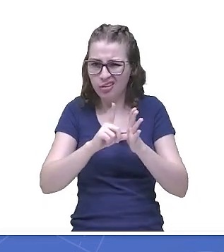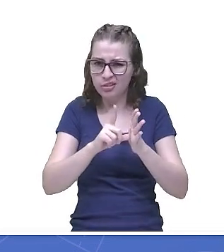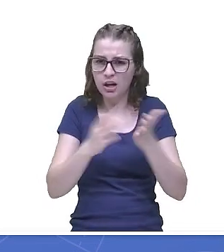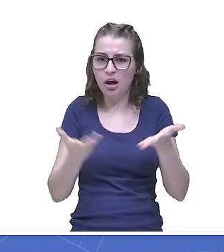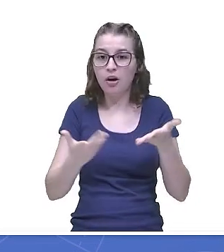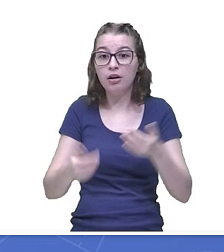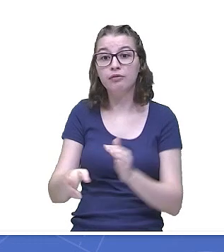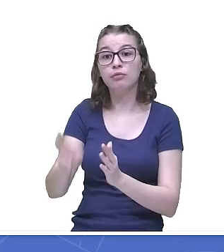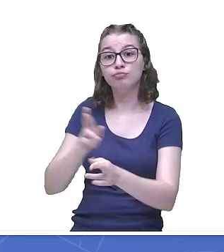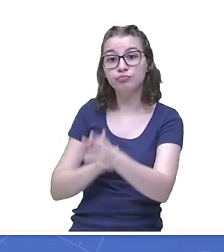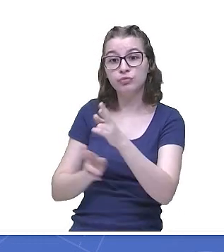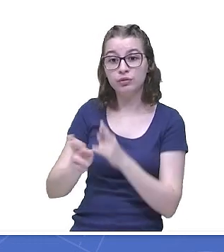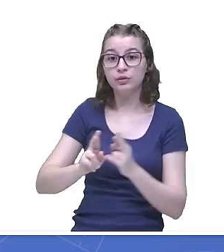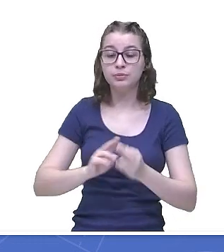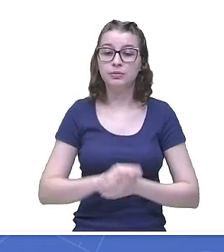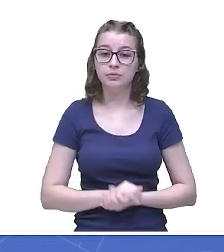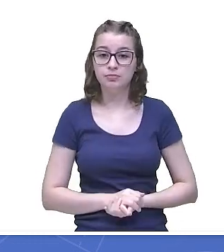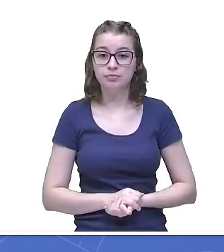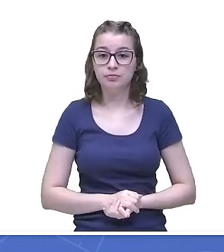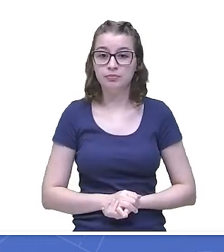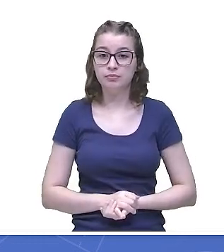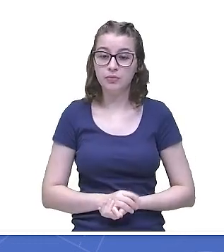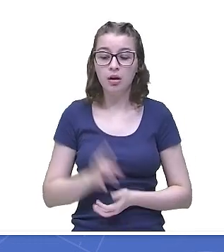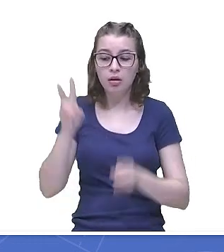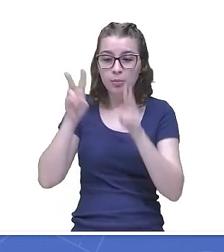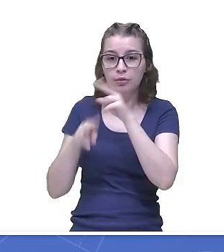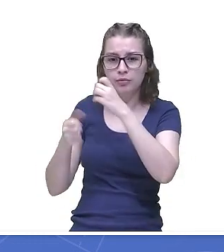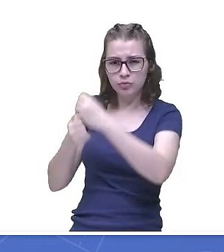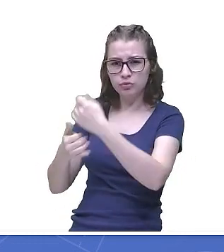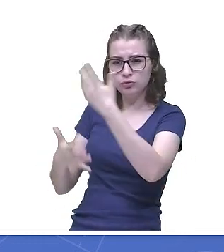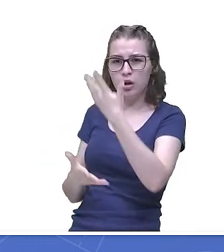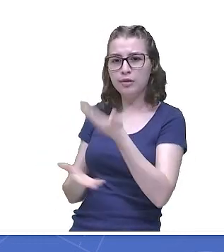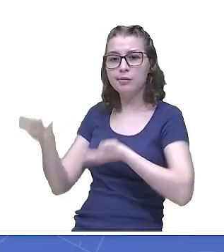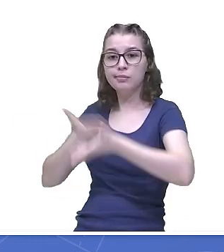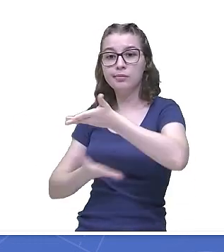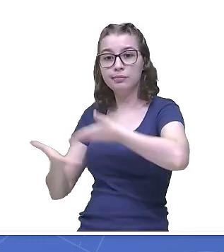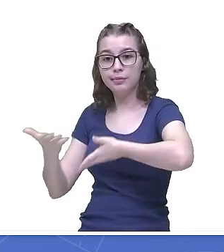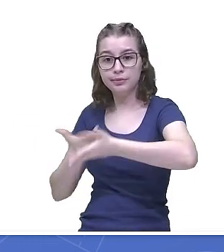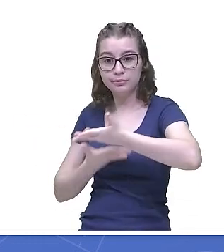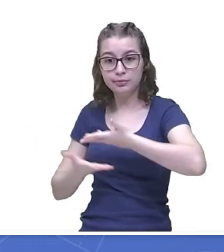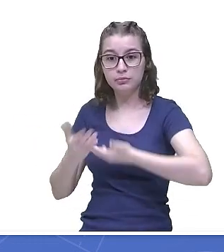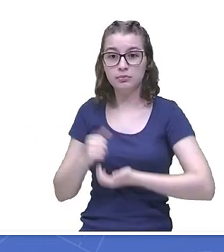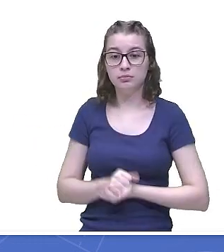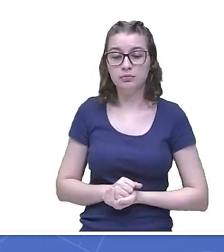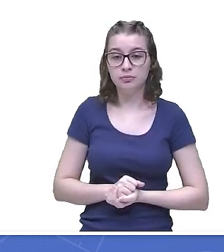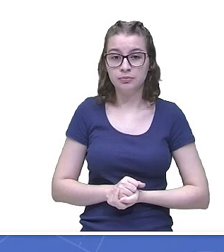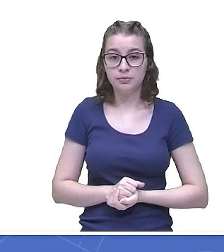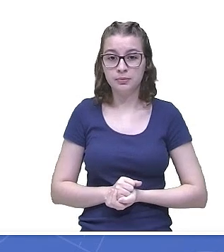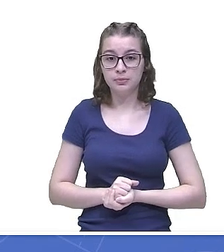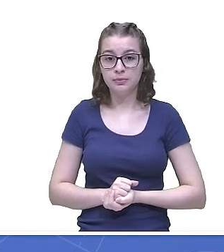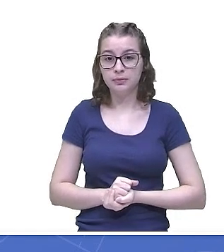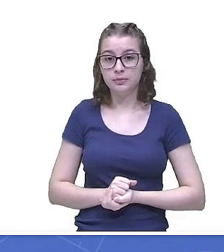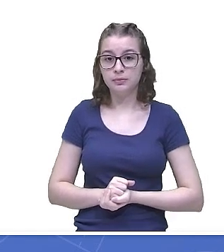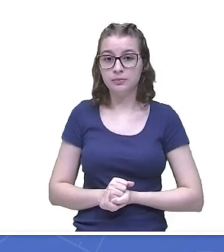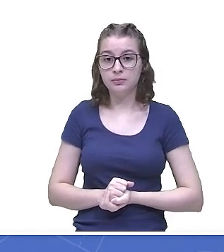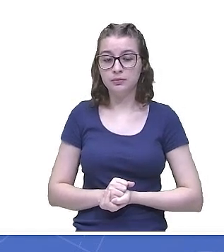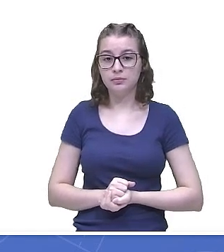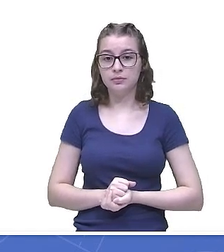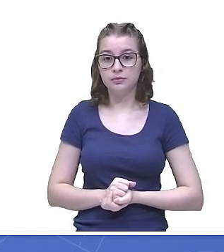Vamos ver, então, como nossos alunos responderam aí essas duas questões propostas. Então, nós temos aqui